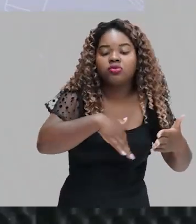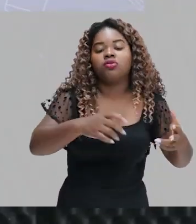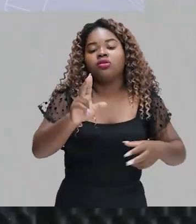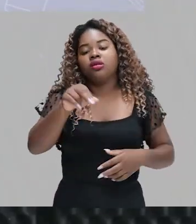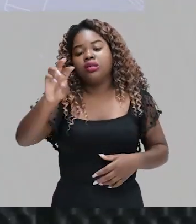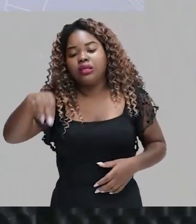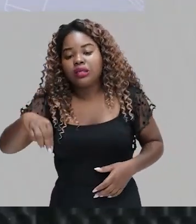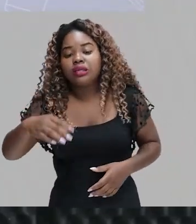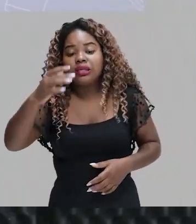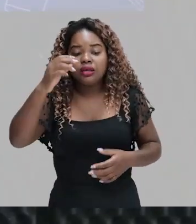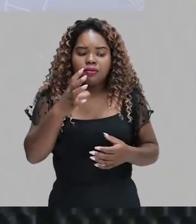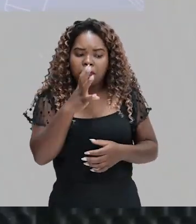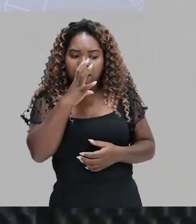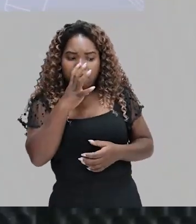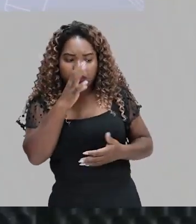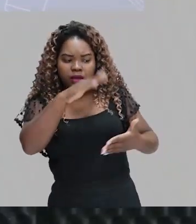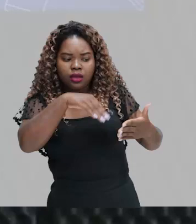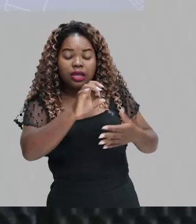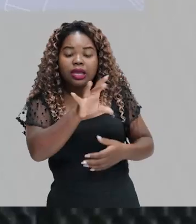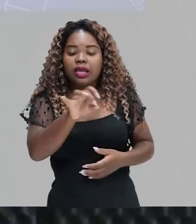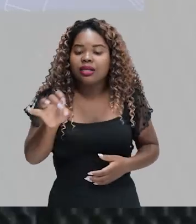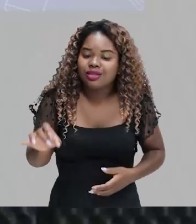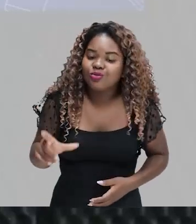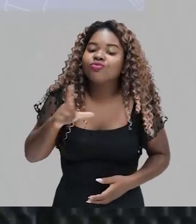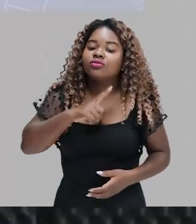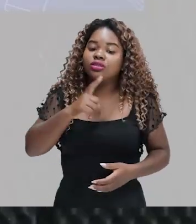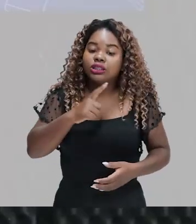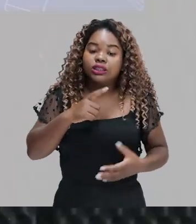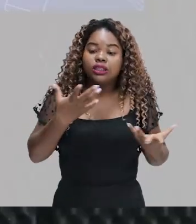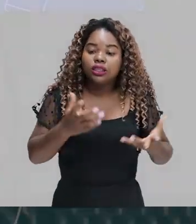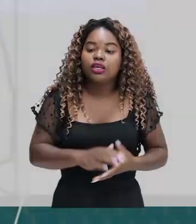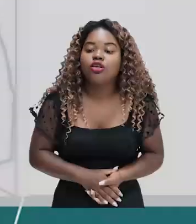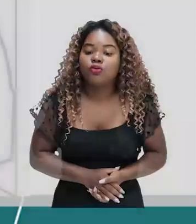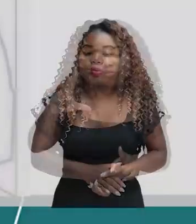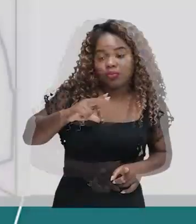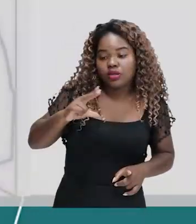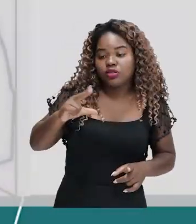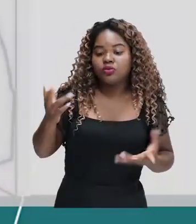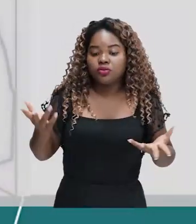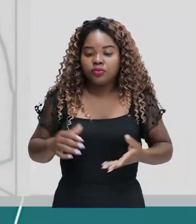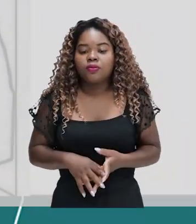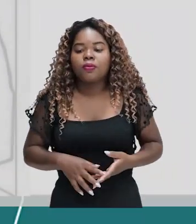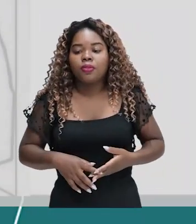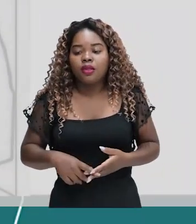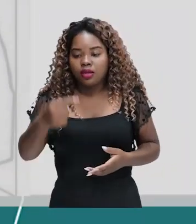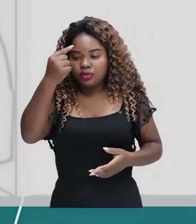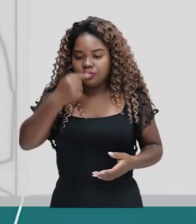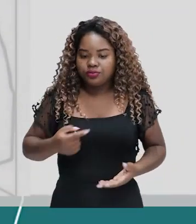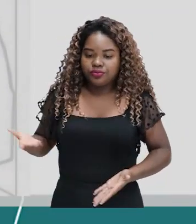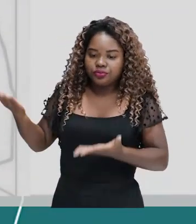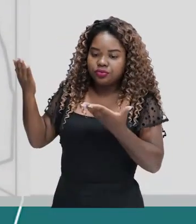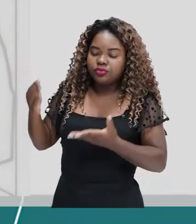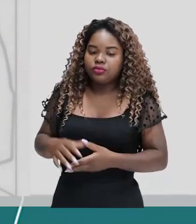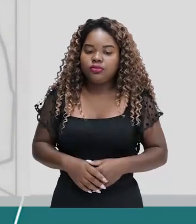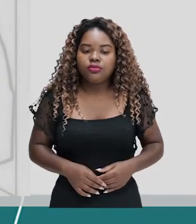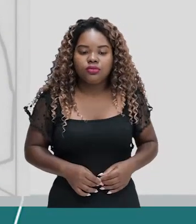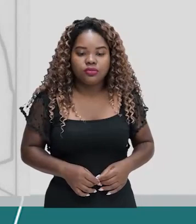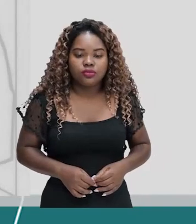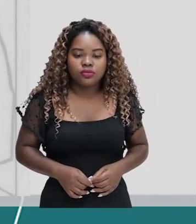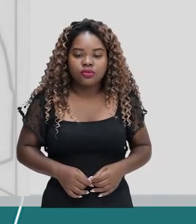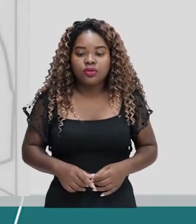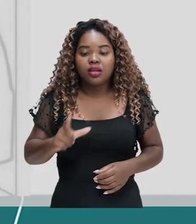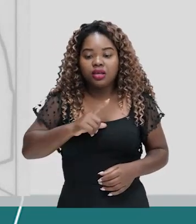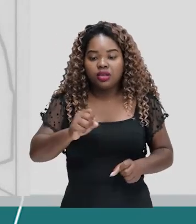desenho sabe o que eu estou falando, cada artista tem uma marca pessoal sobre o trabalho. Composição geométrica, já mostrei isso aqui para vocês.